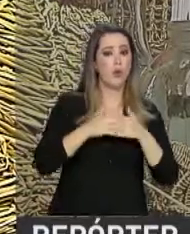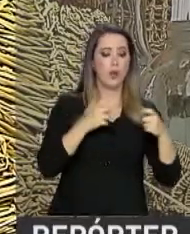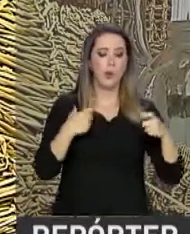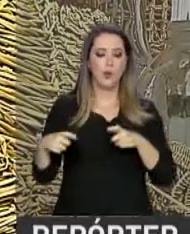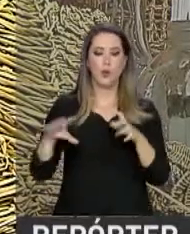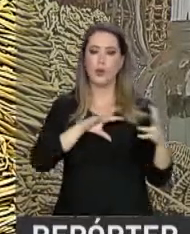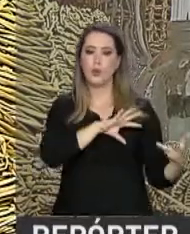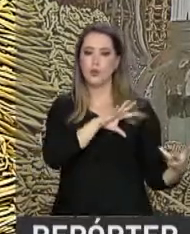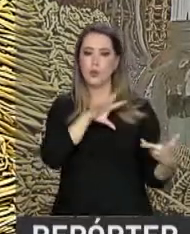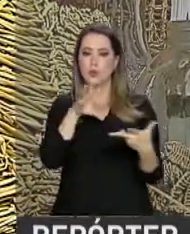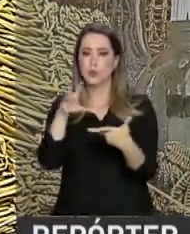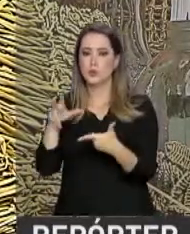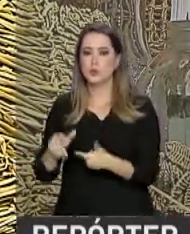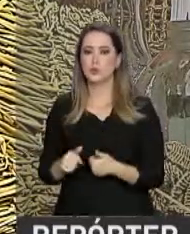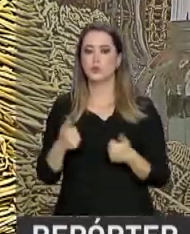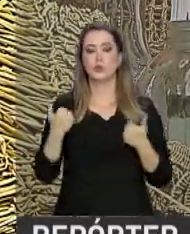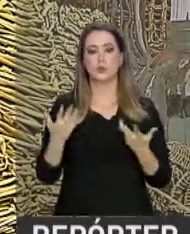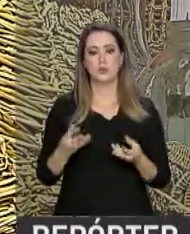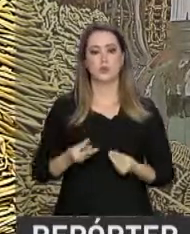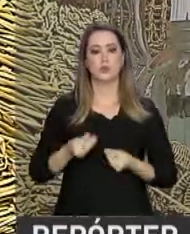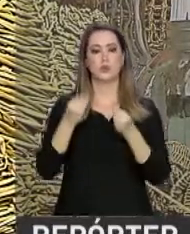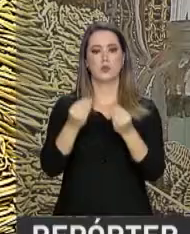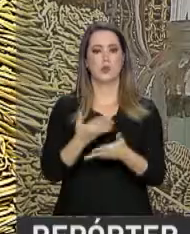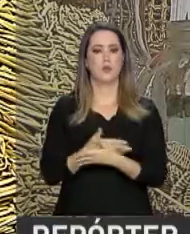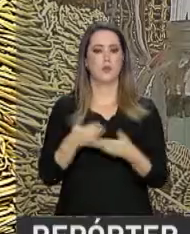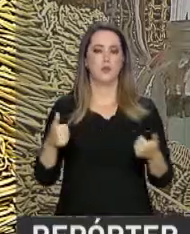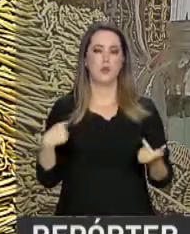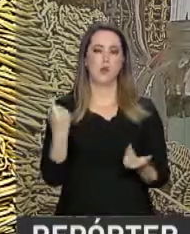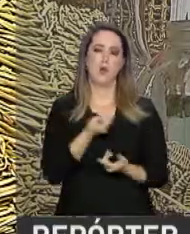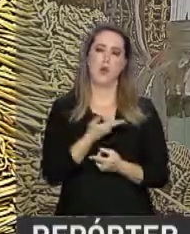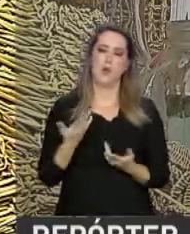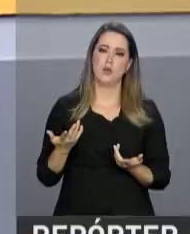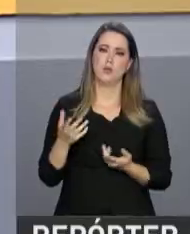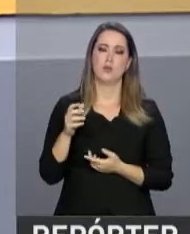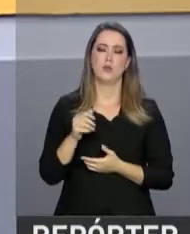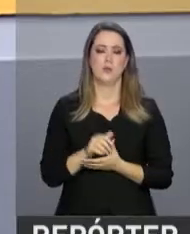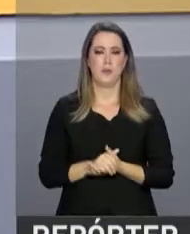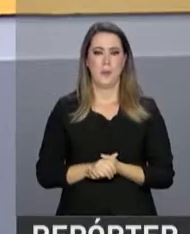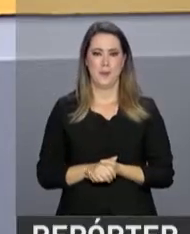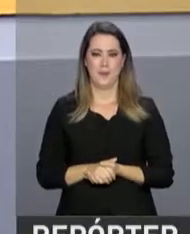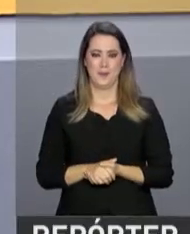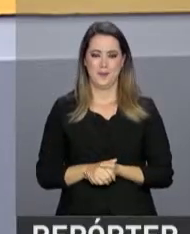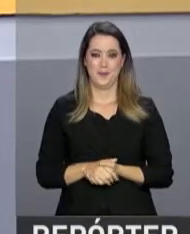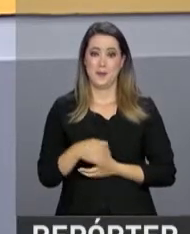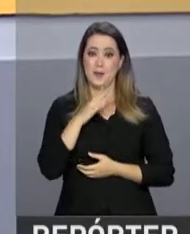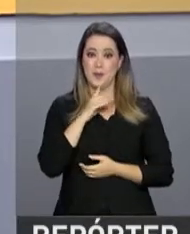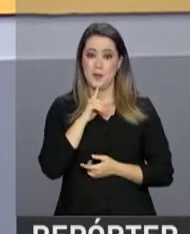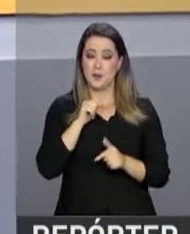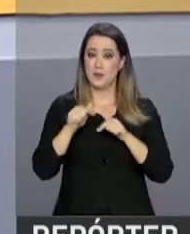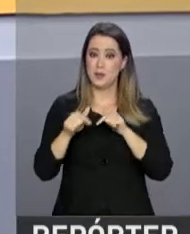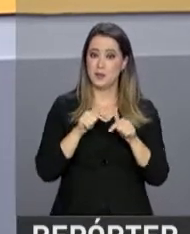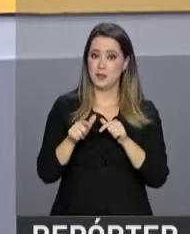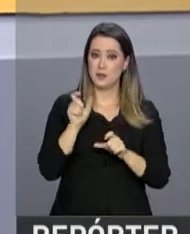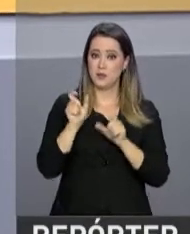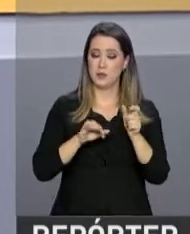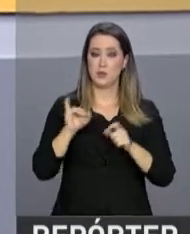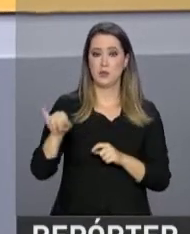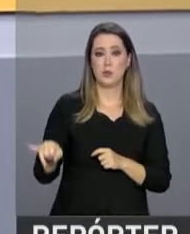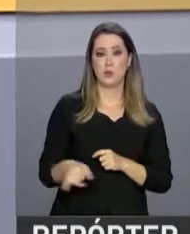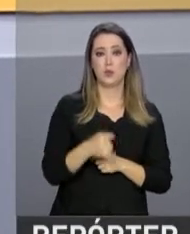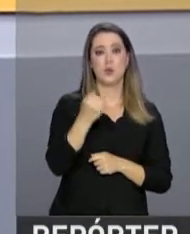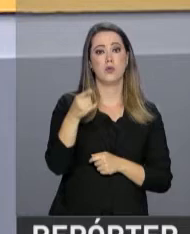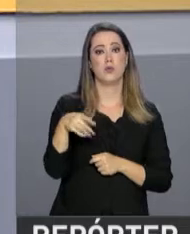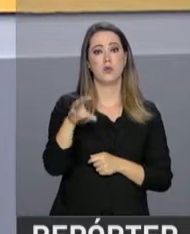do brasil e do mundo e vai valorizar o nosso artesanato brasileiro para conhecer o trabalho de artesãos como